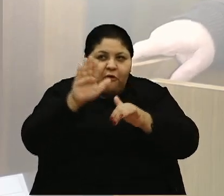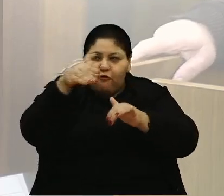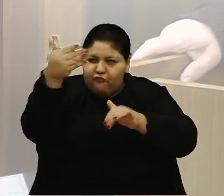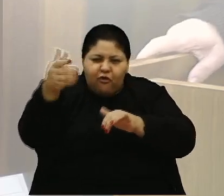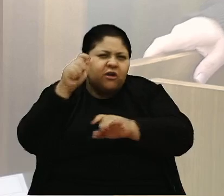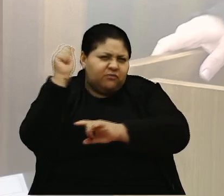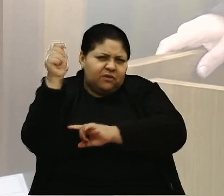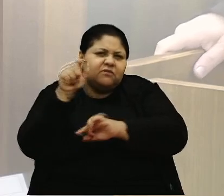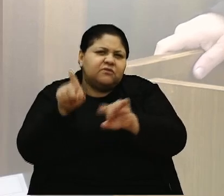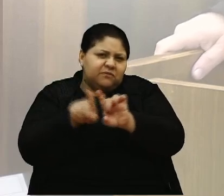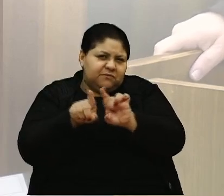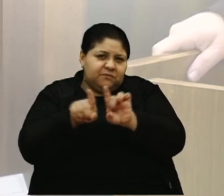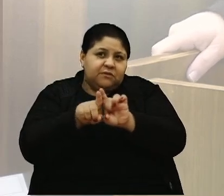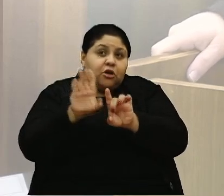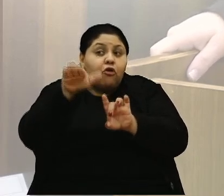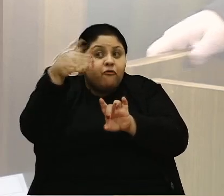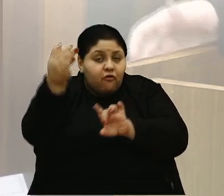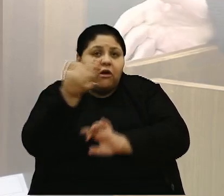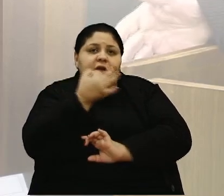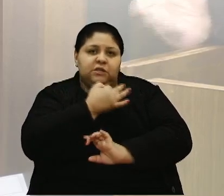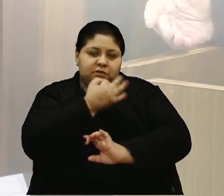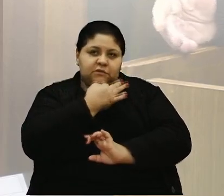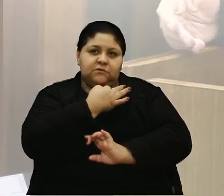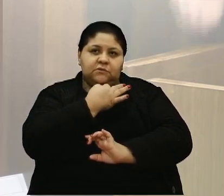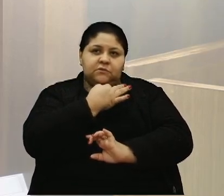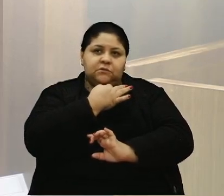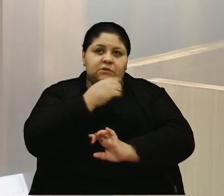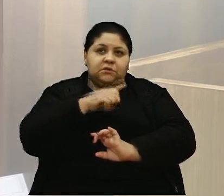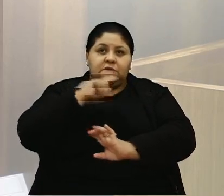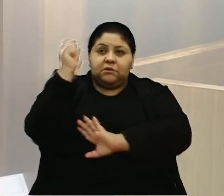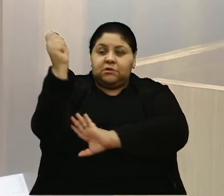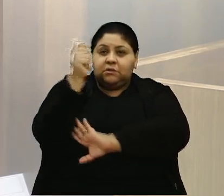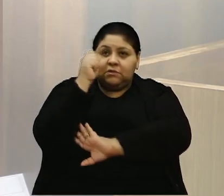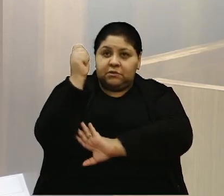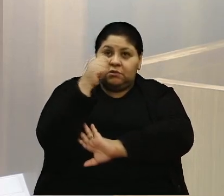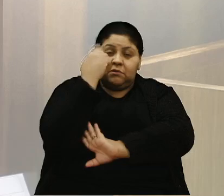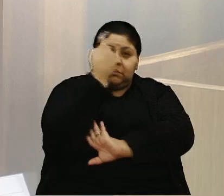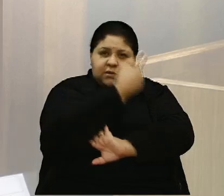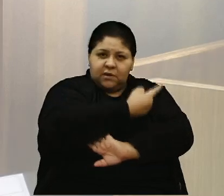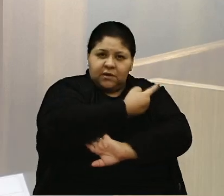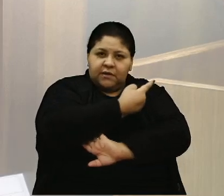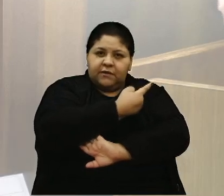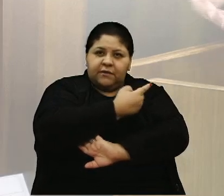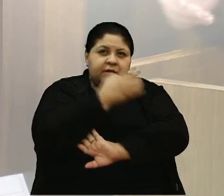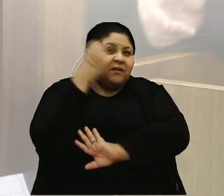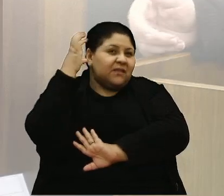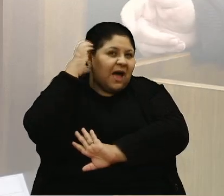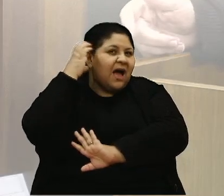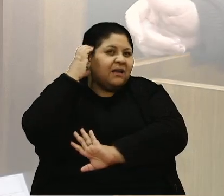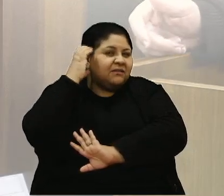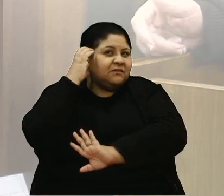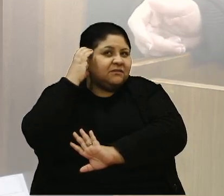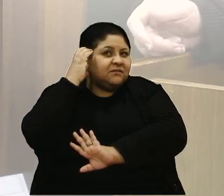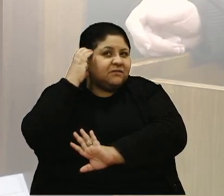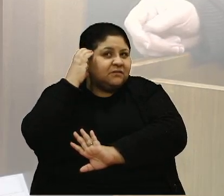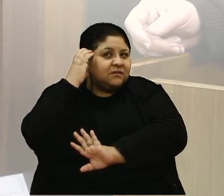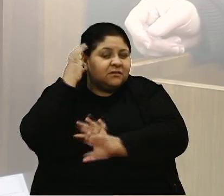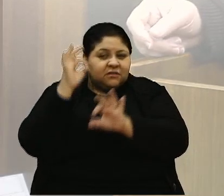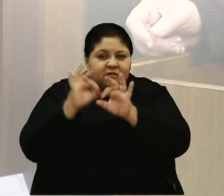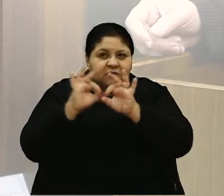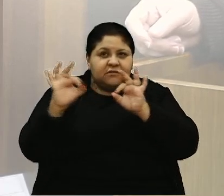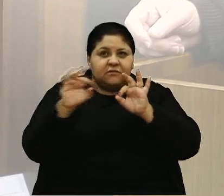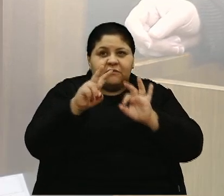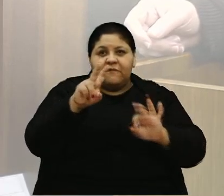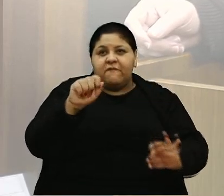até mesmo fora de Caxias. Tem gaúchos, como esse programa demonstrou, gaúchos. E não vamos longe, aqui no Vale